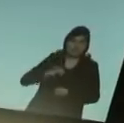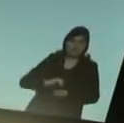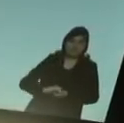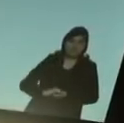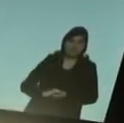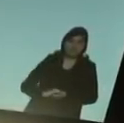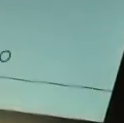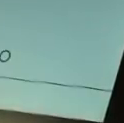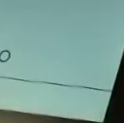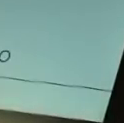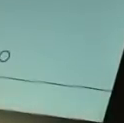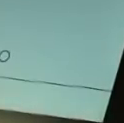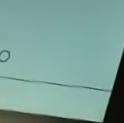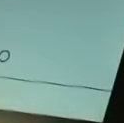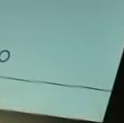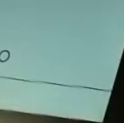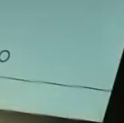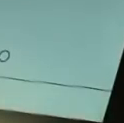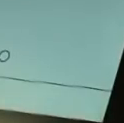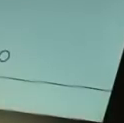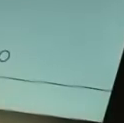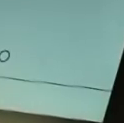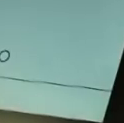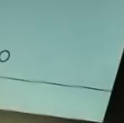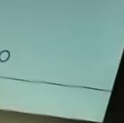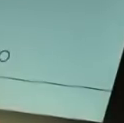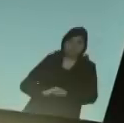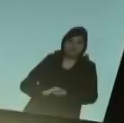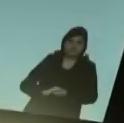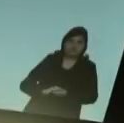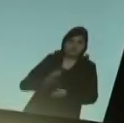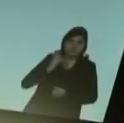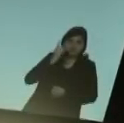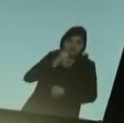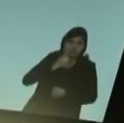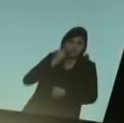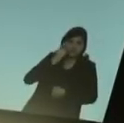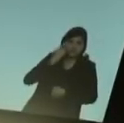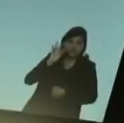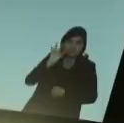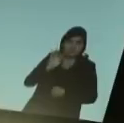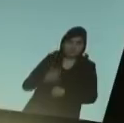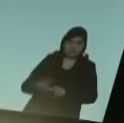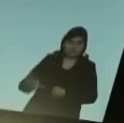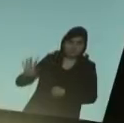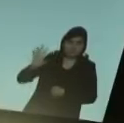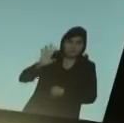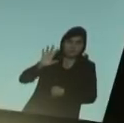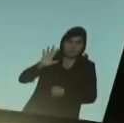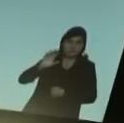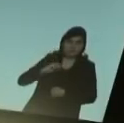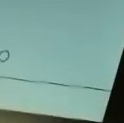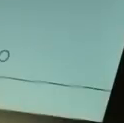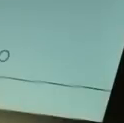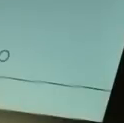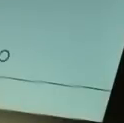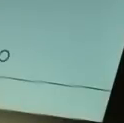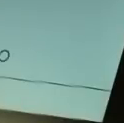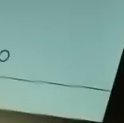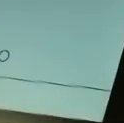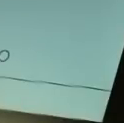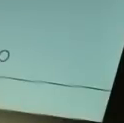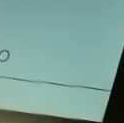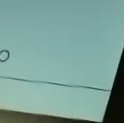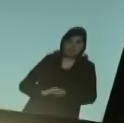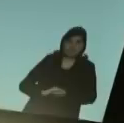por exemplo, que saia da sessão, queira parar em algum lugar, tomar bebida alcoólica, pode gerar um transtorno maior do que essa pessoa espera,